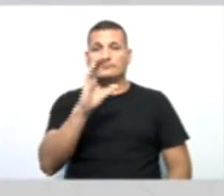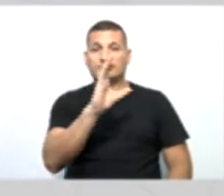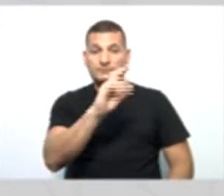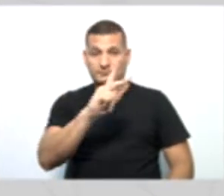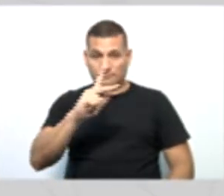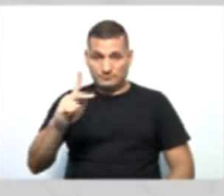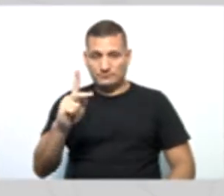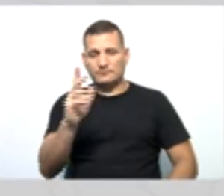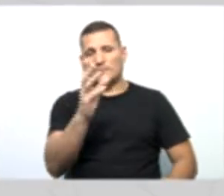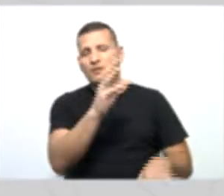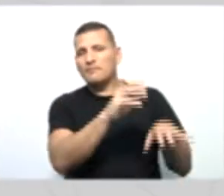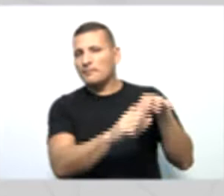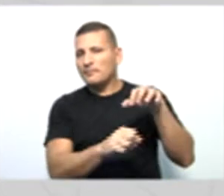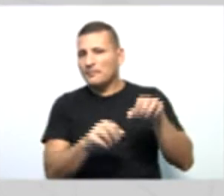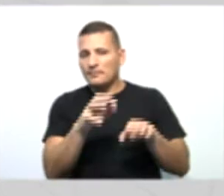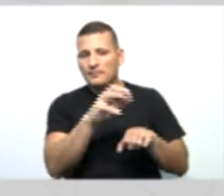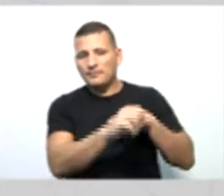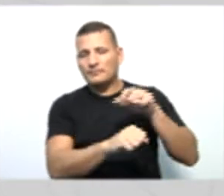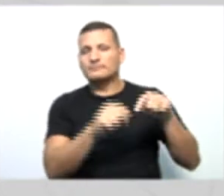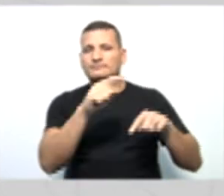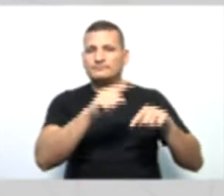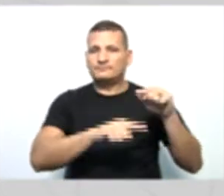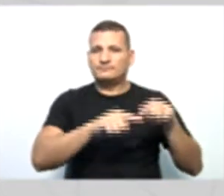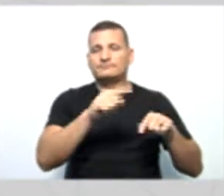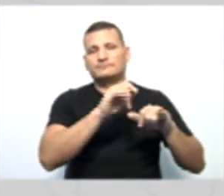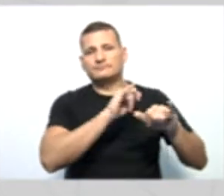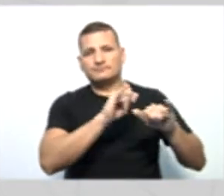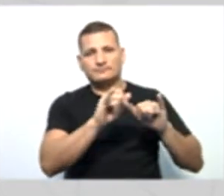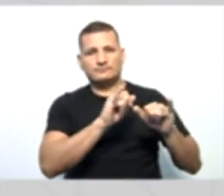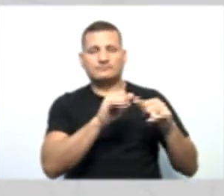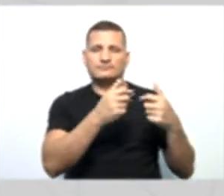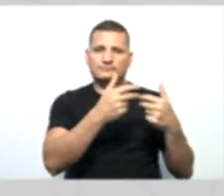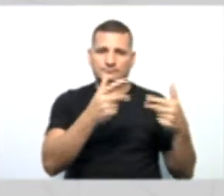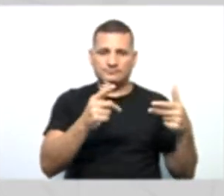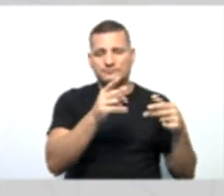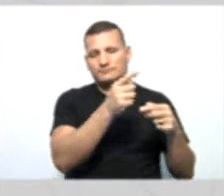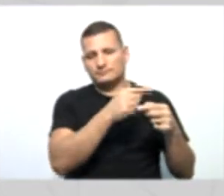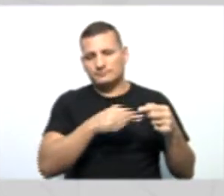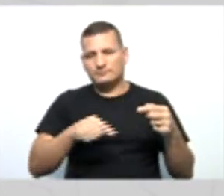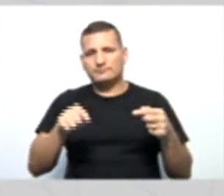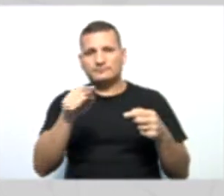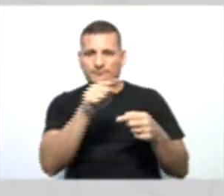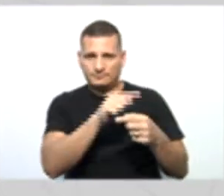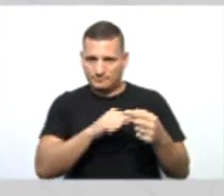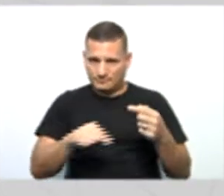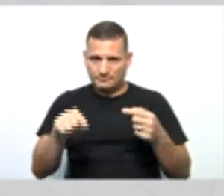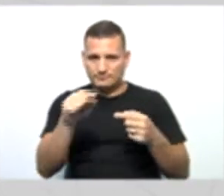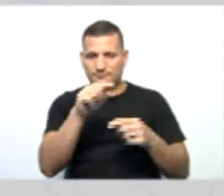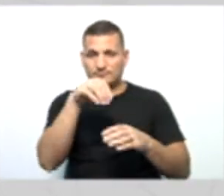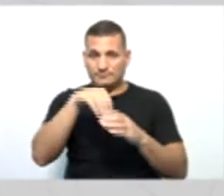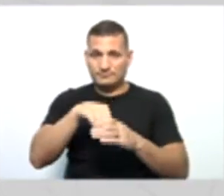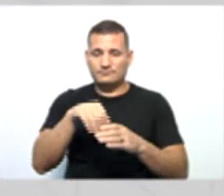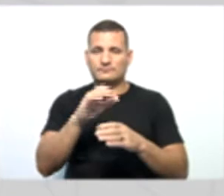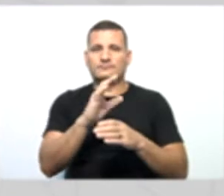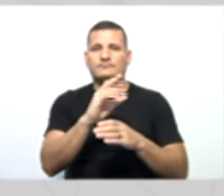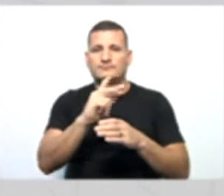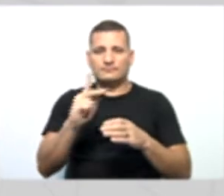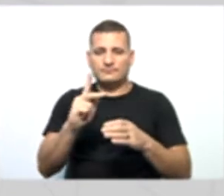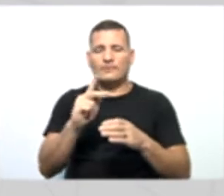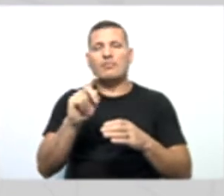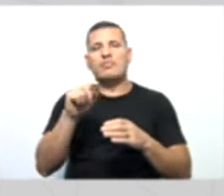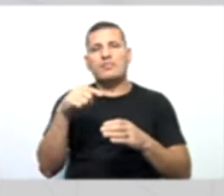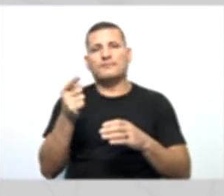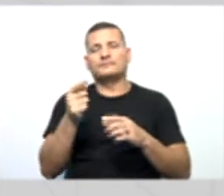insumos, materiais, serviços e informações do ambiente, processa esses insumos dentro da